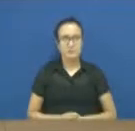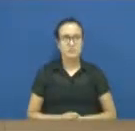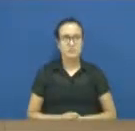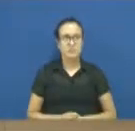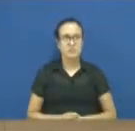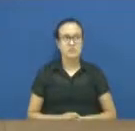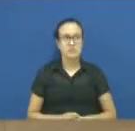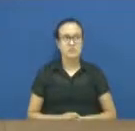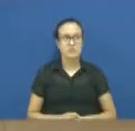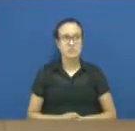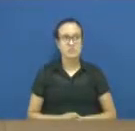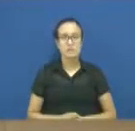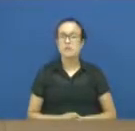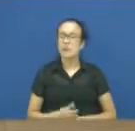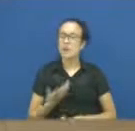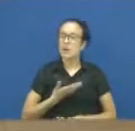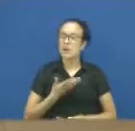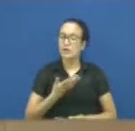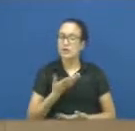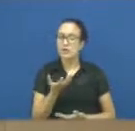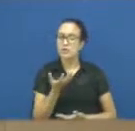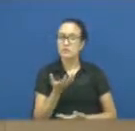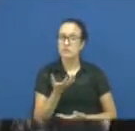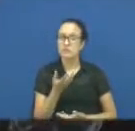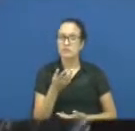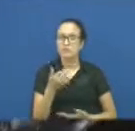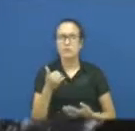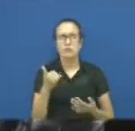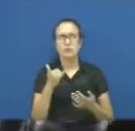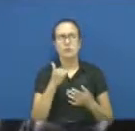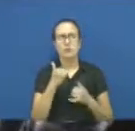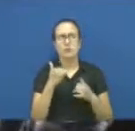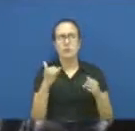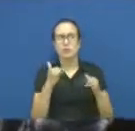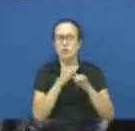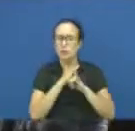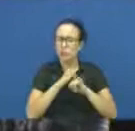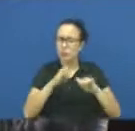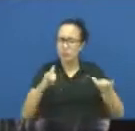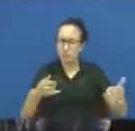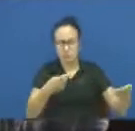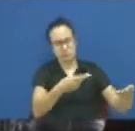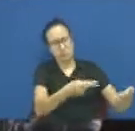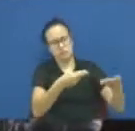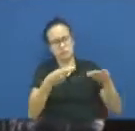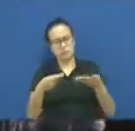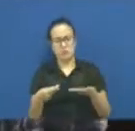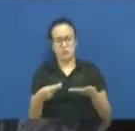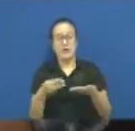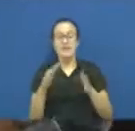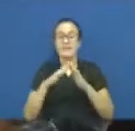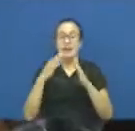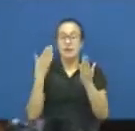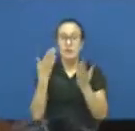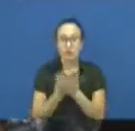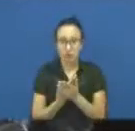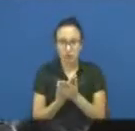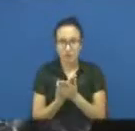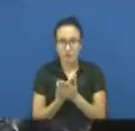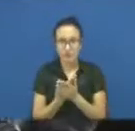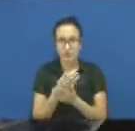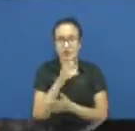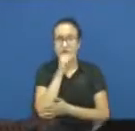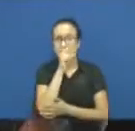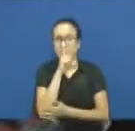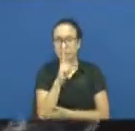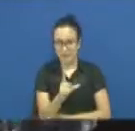também recebemos aqui um comunicado da direção da Escola Limeira, tendo da importância do nome